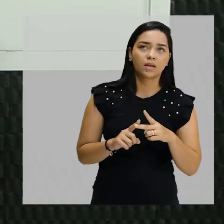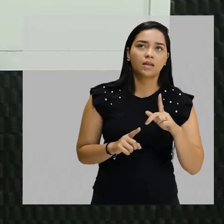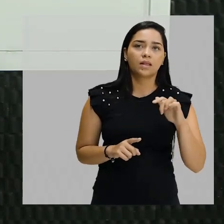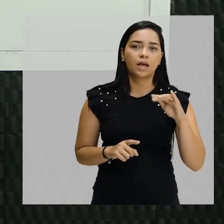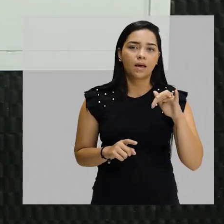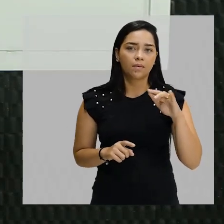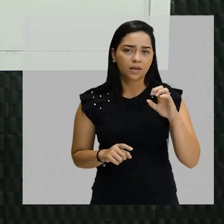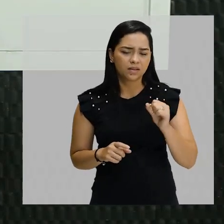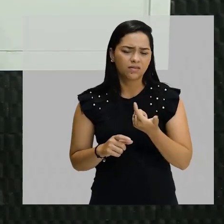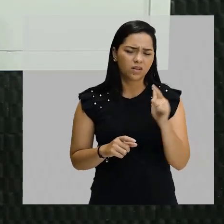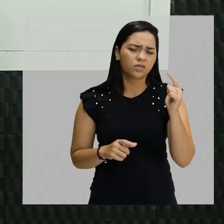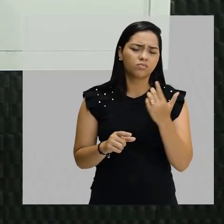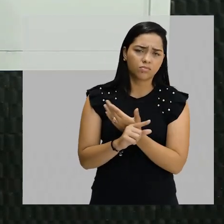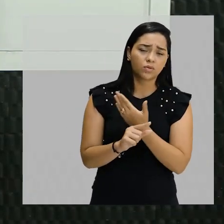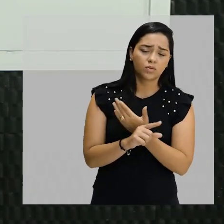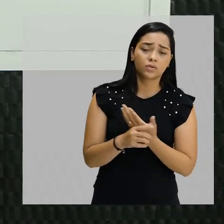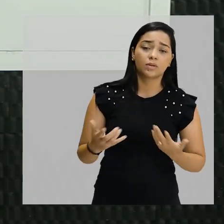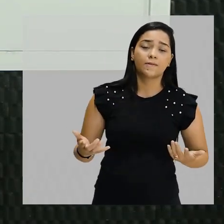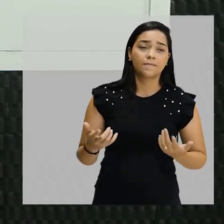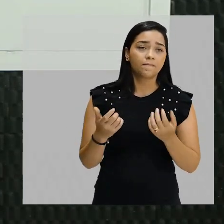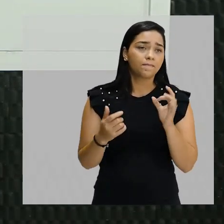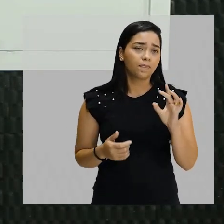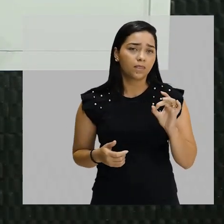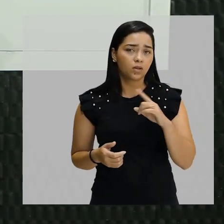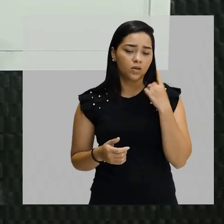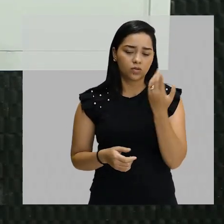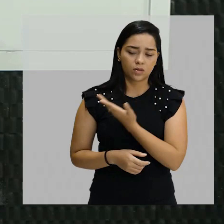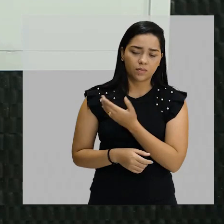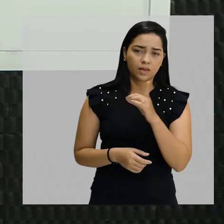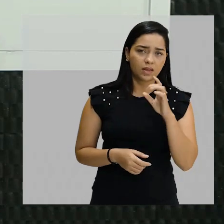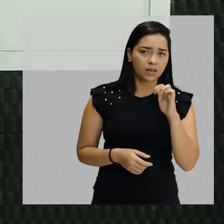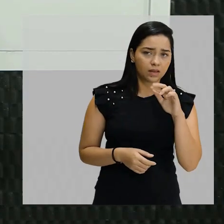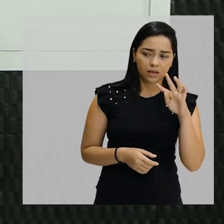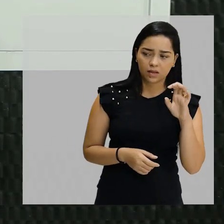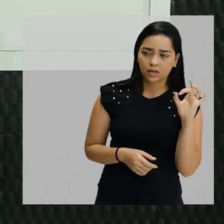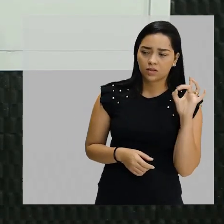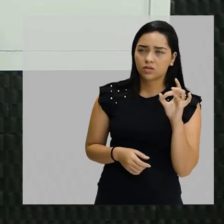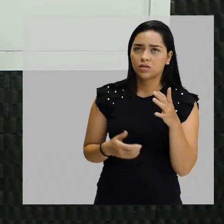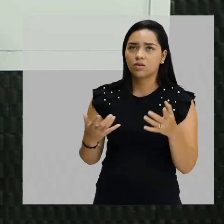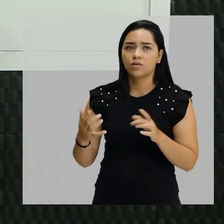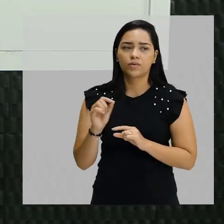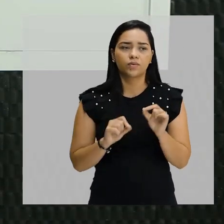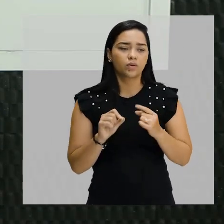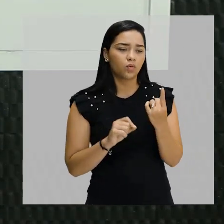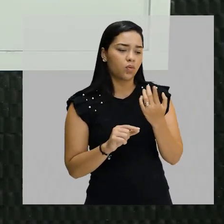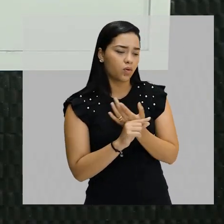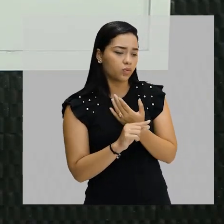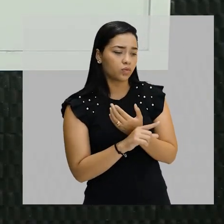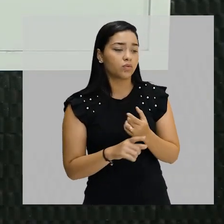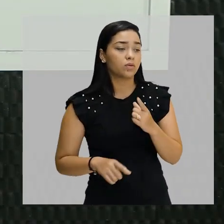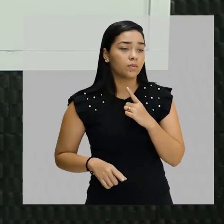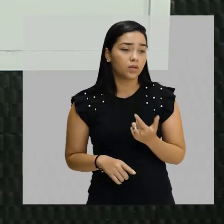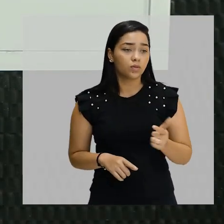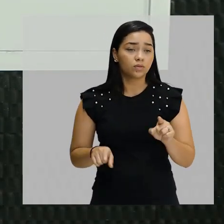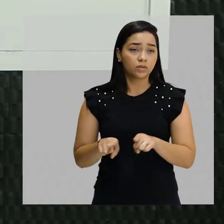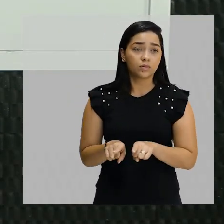benes vários outros autores Então não é somente o nosso amigo descarte tá Para que não fique aí só um autor nós temos